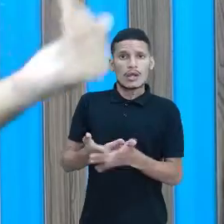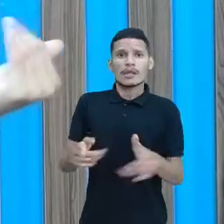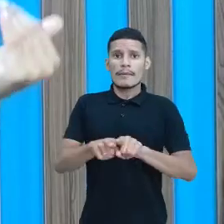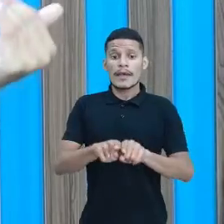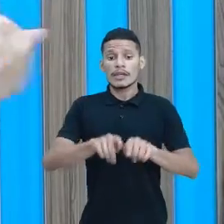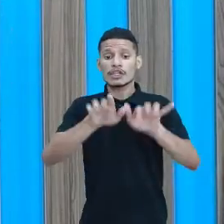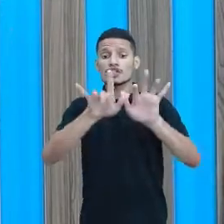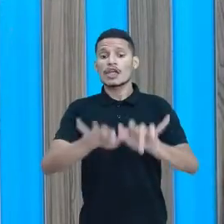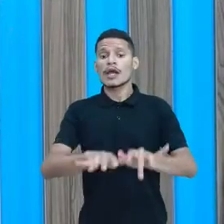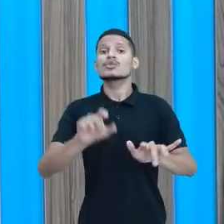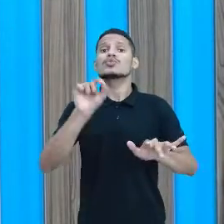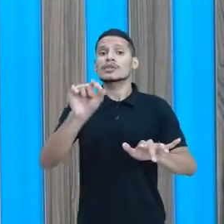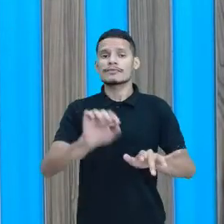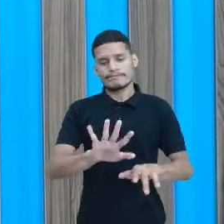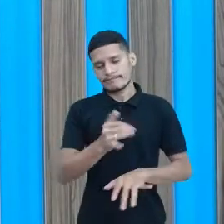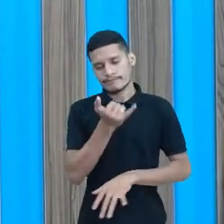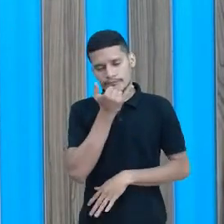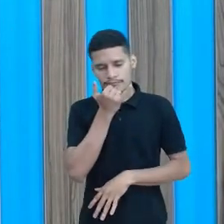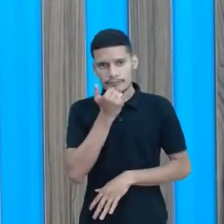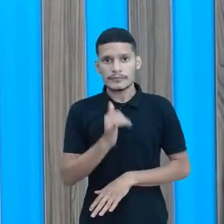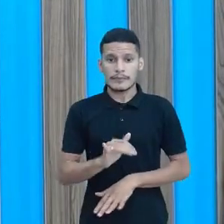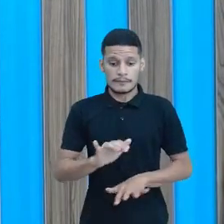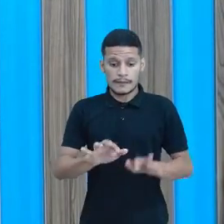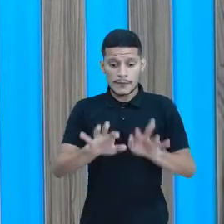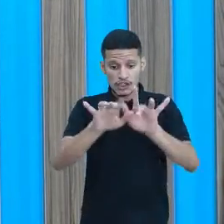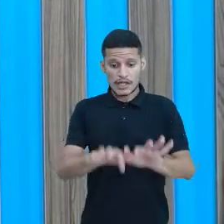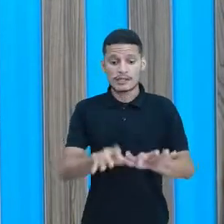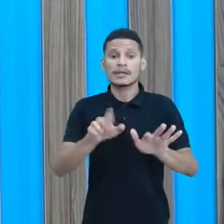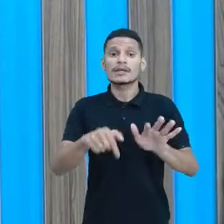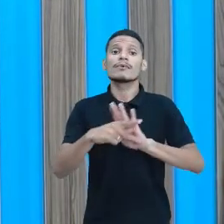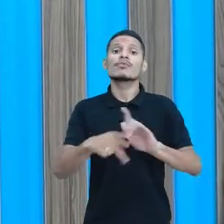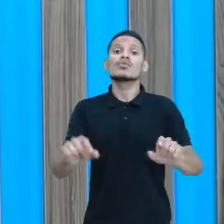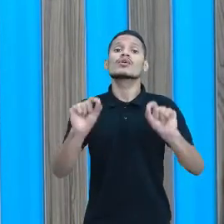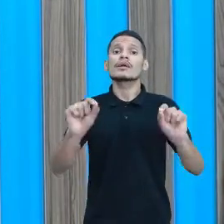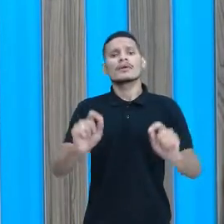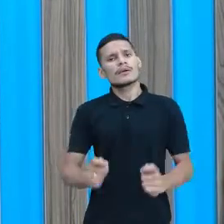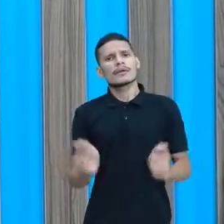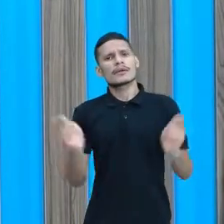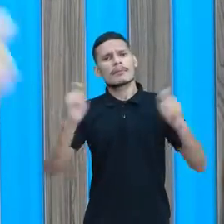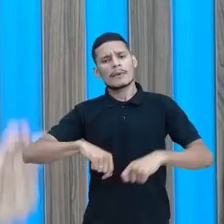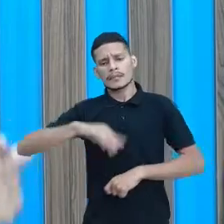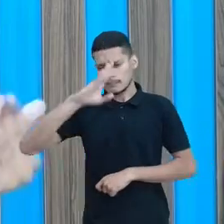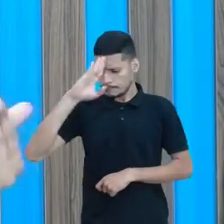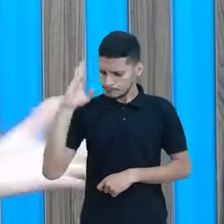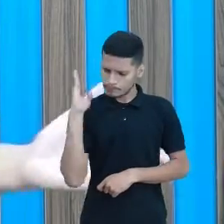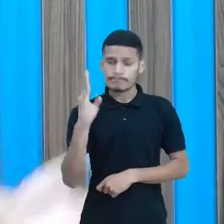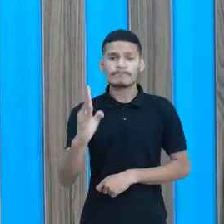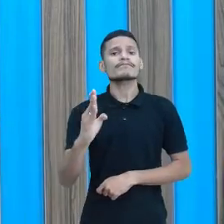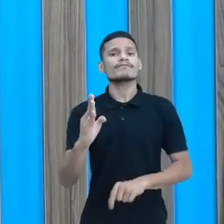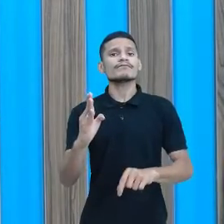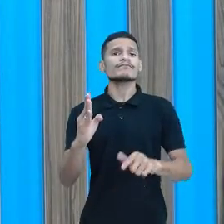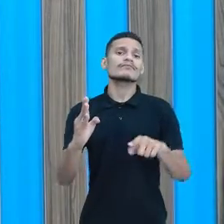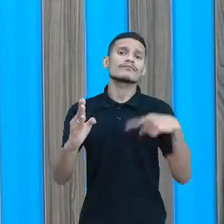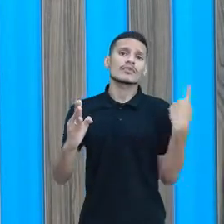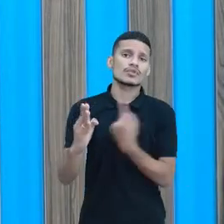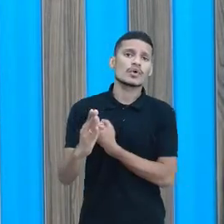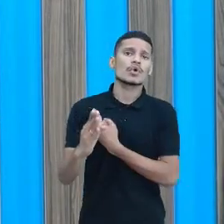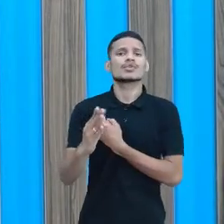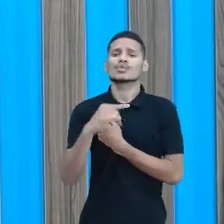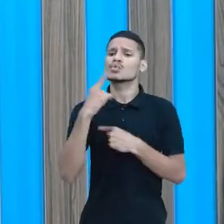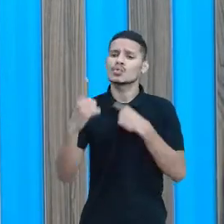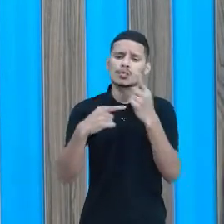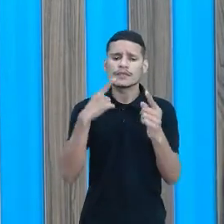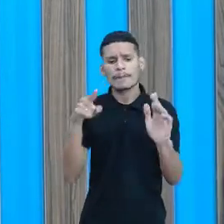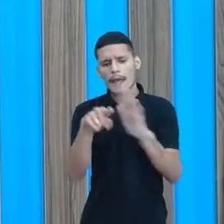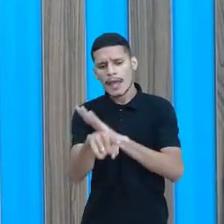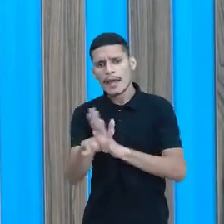para... perdão, gente. O chat é uma ferramenta que funciona principalmente para que a gente tire as dúvidas,